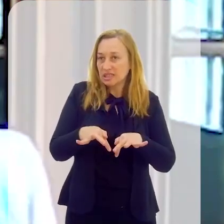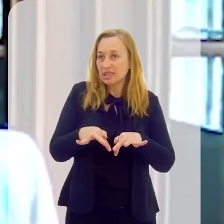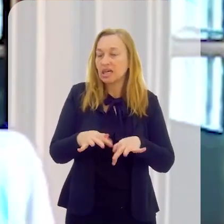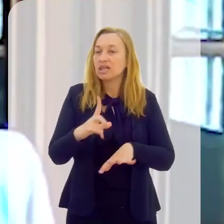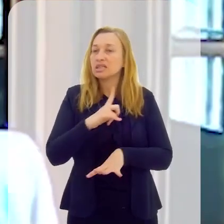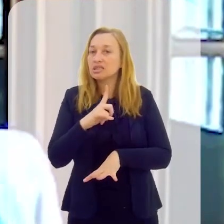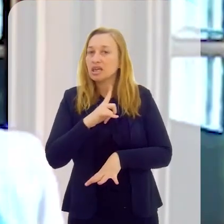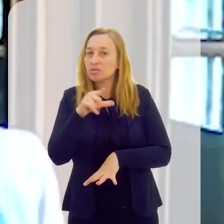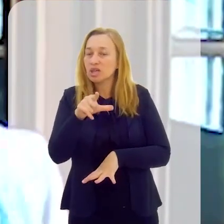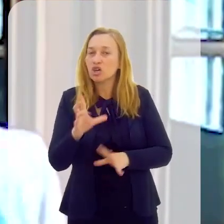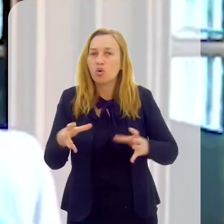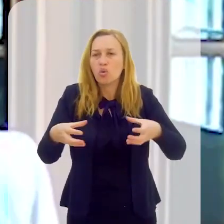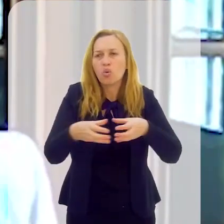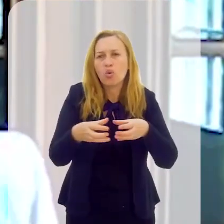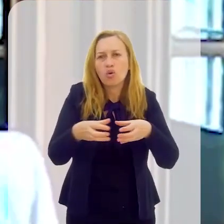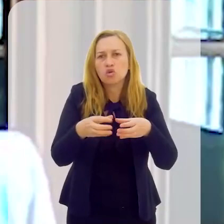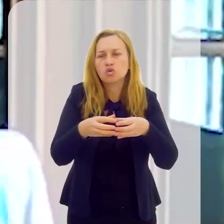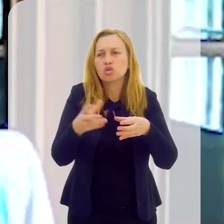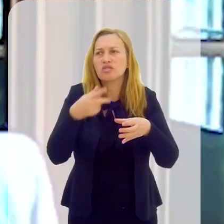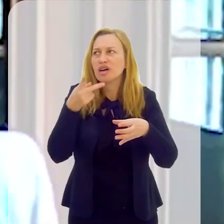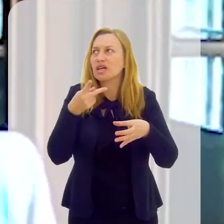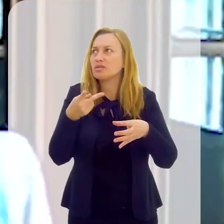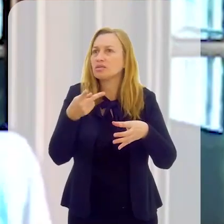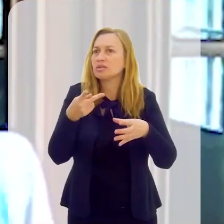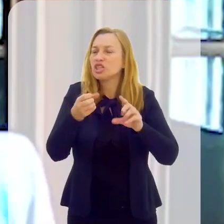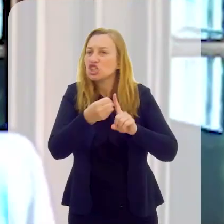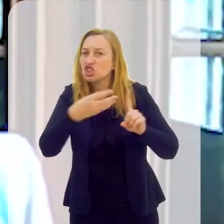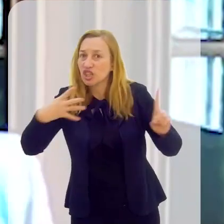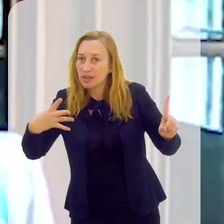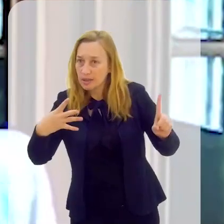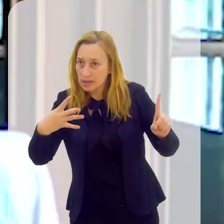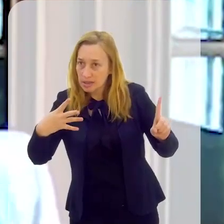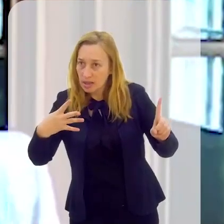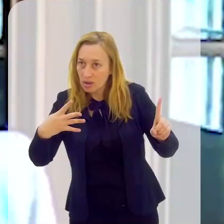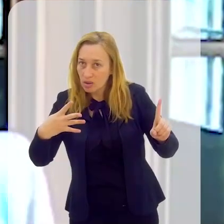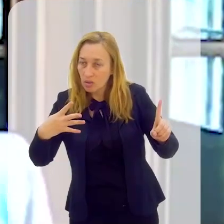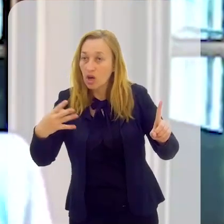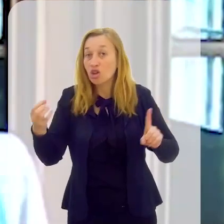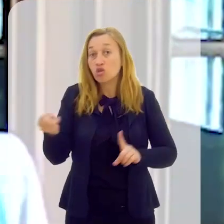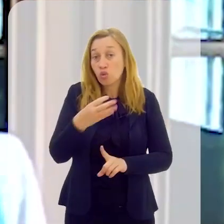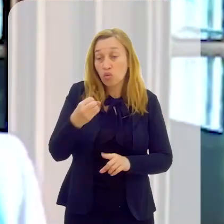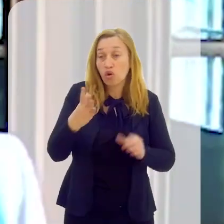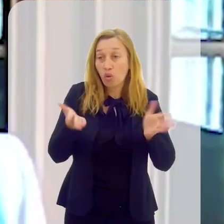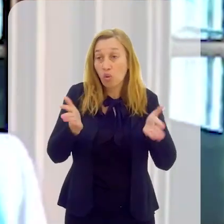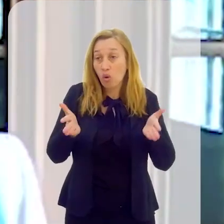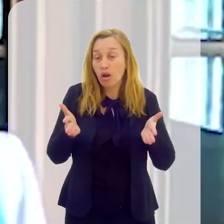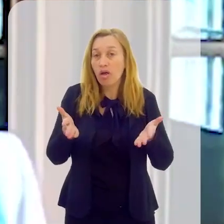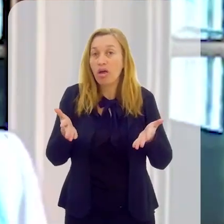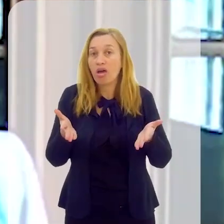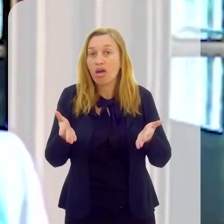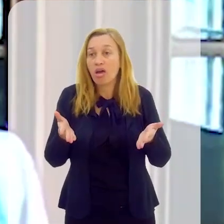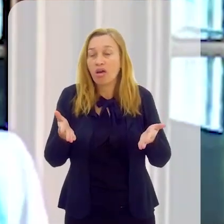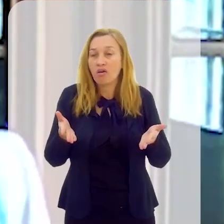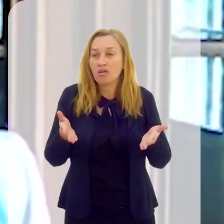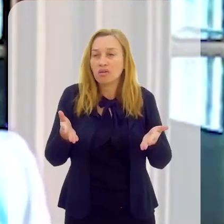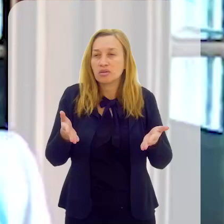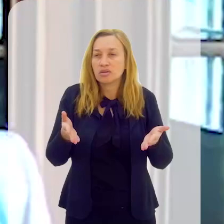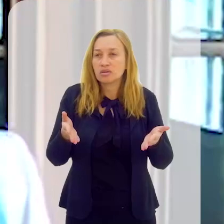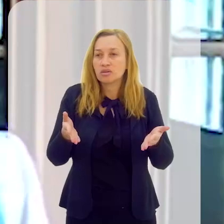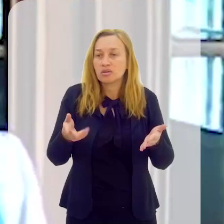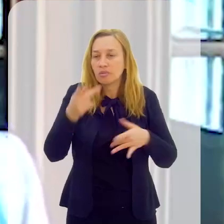Só para completar, temos aí um conjunto que a gente chama de extensão, a grosso modo, né? Que é aquilo